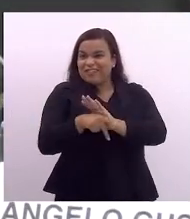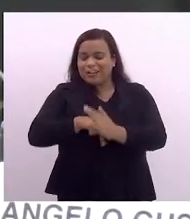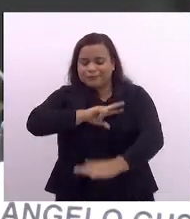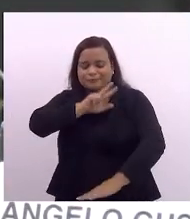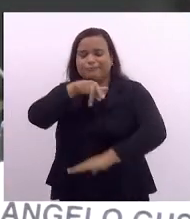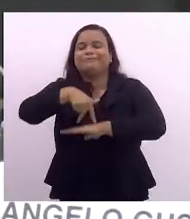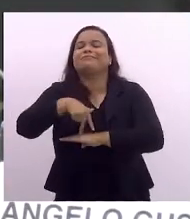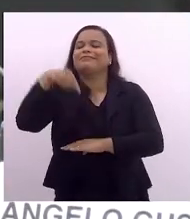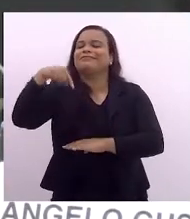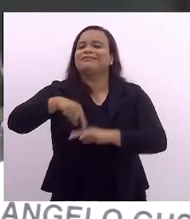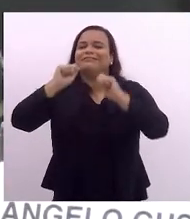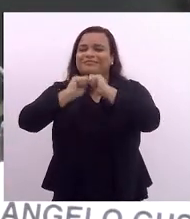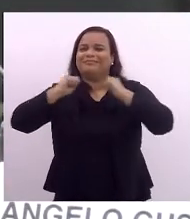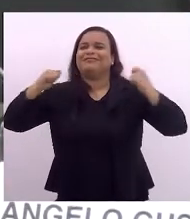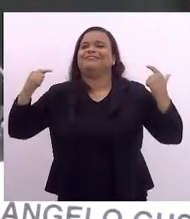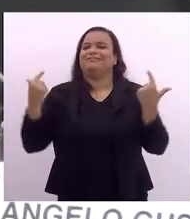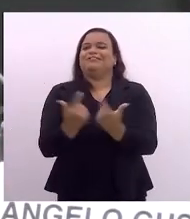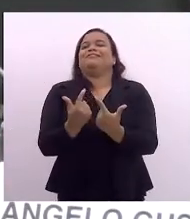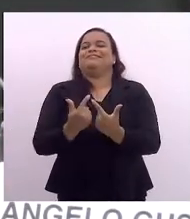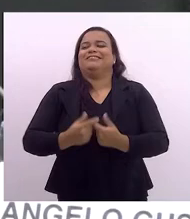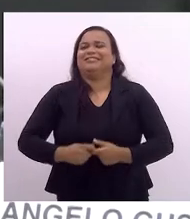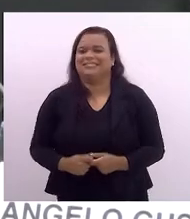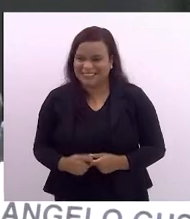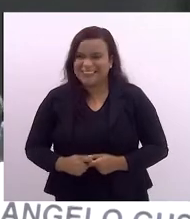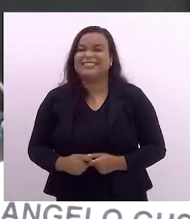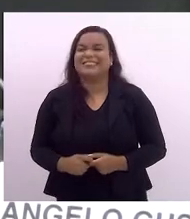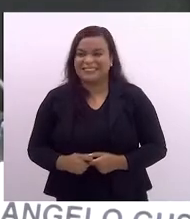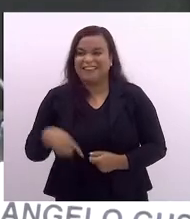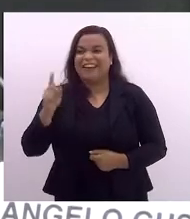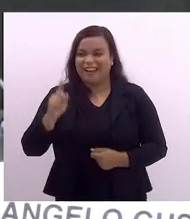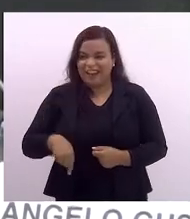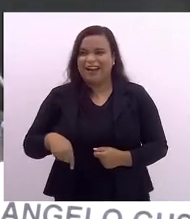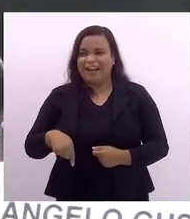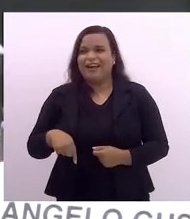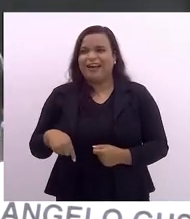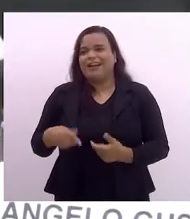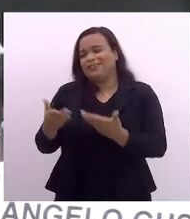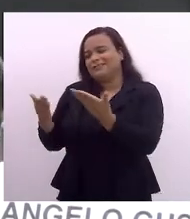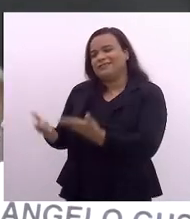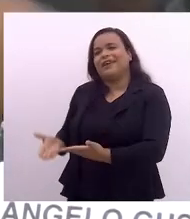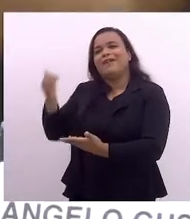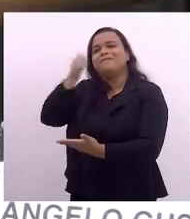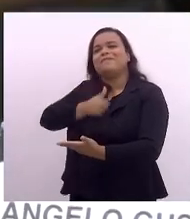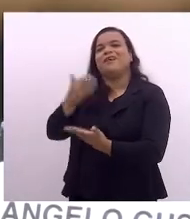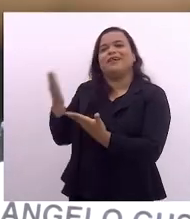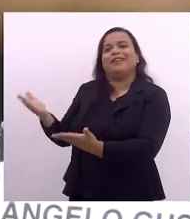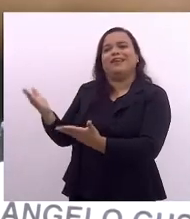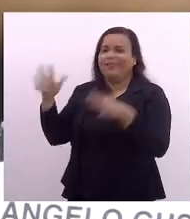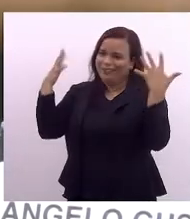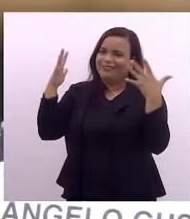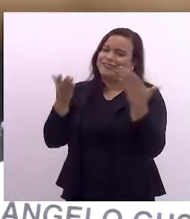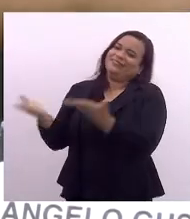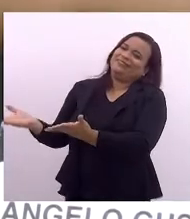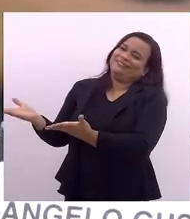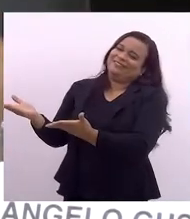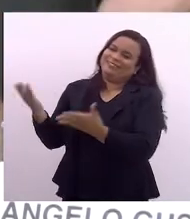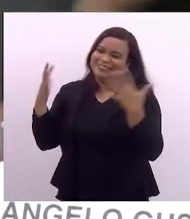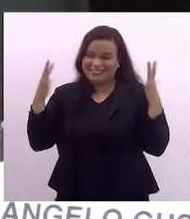casa legislativa. É ou não é para ser a nossa menina? Então, por favor, uma salva de